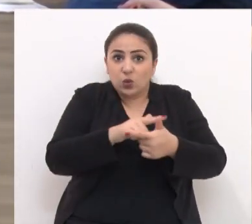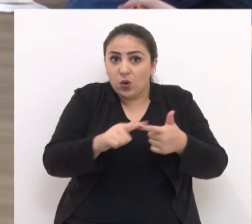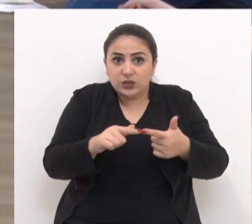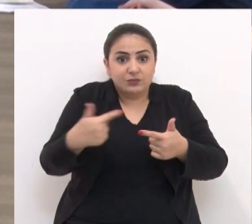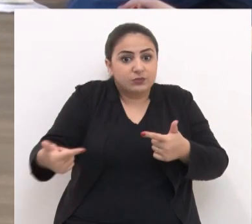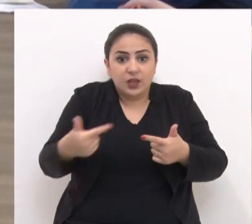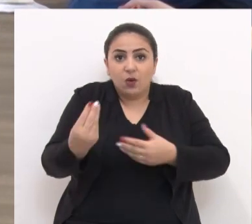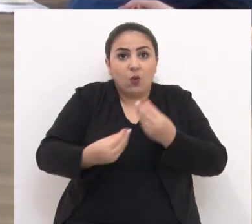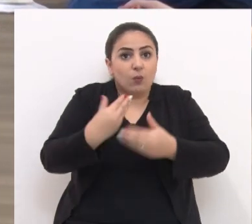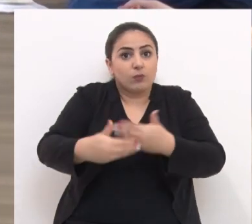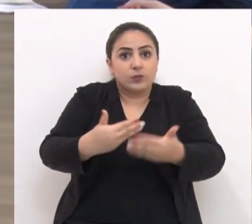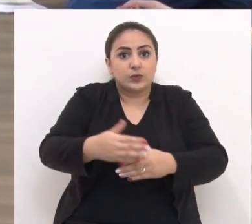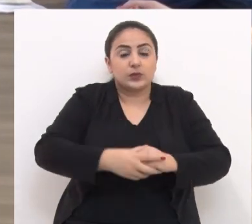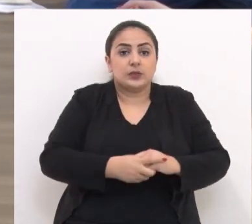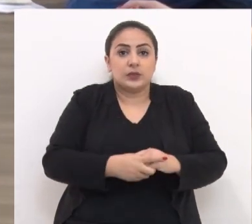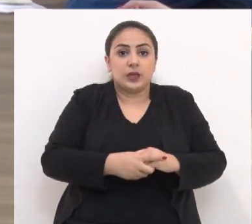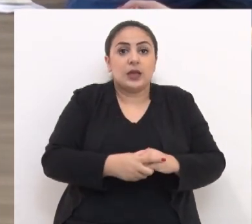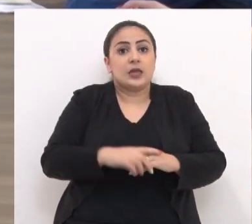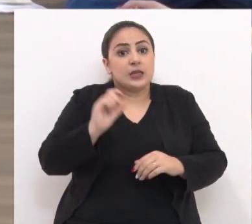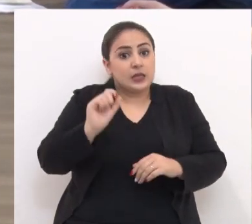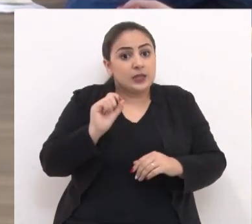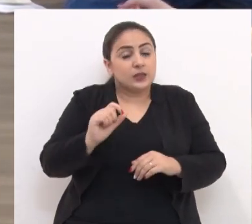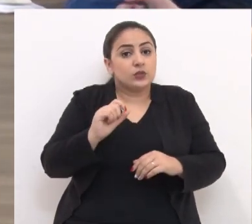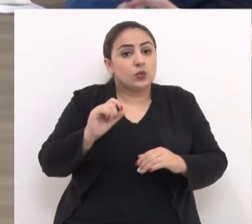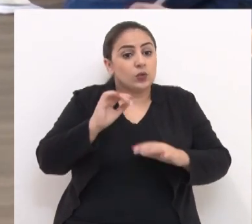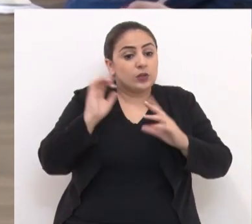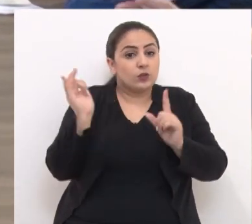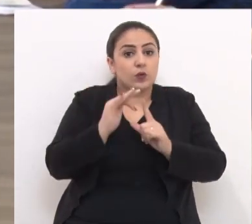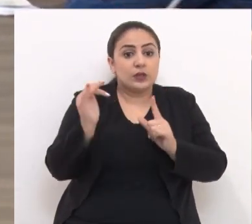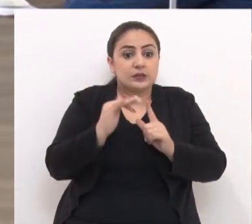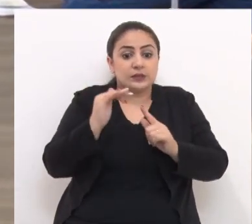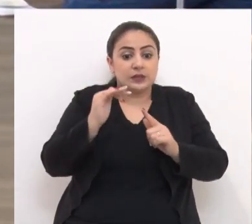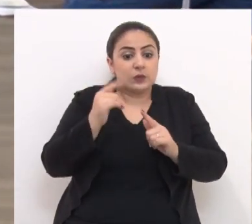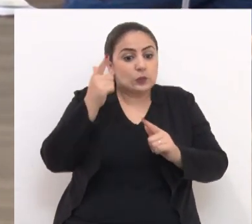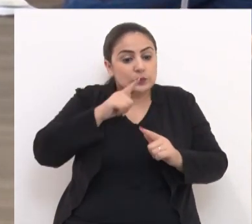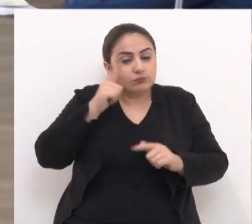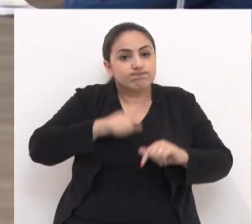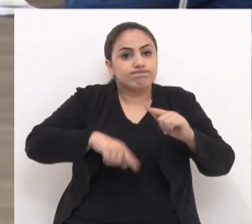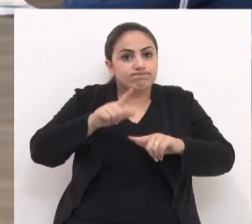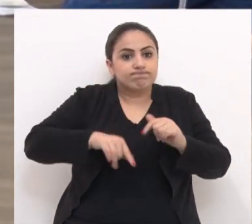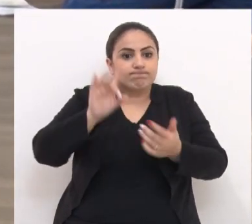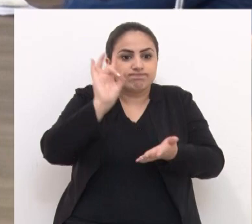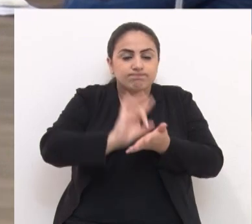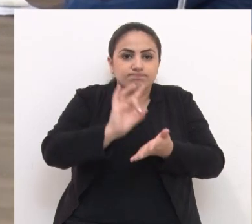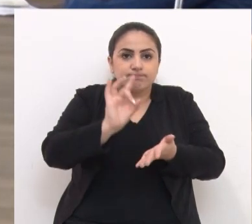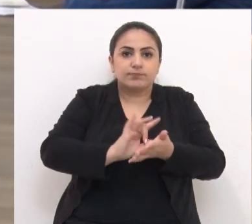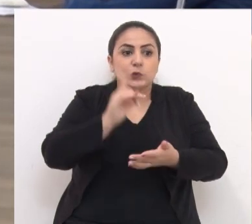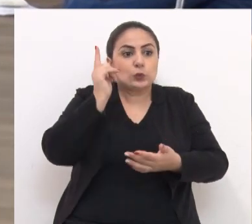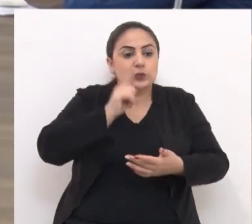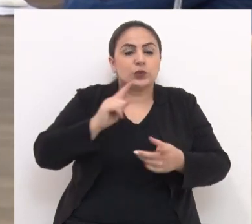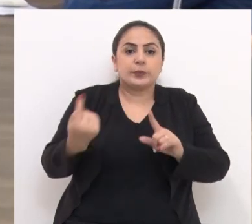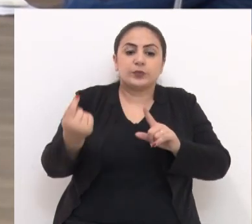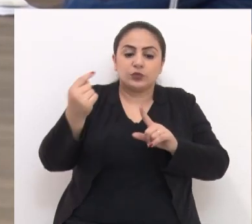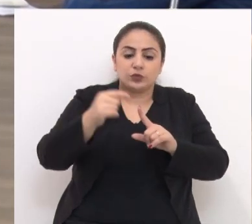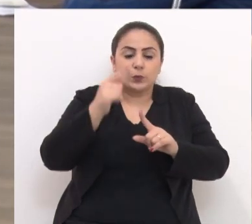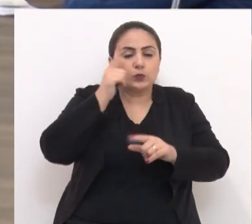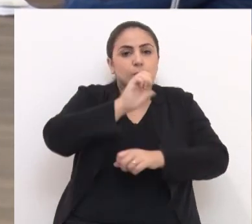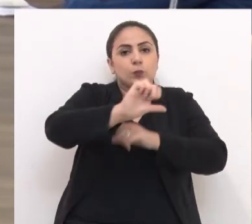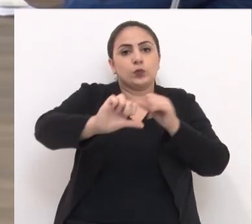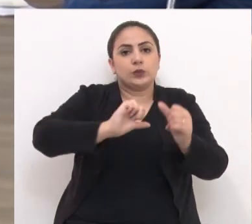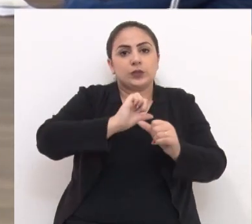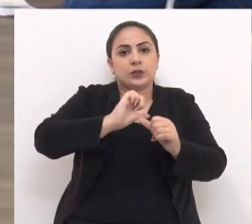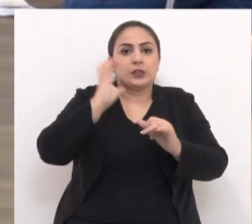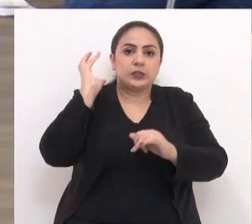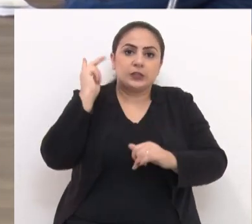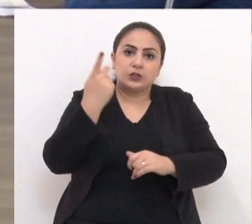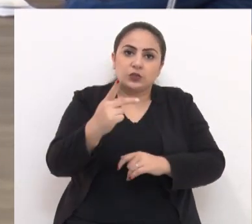instrumento. Essas 3 PECs vão dar a eles instrumentos reais, práticos, objetivos